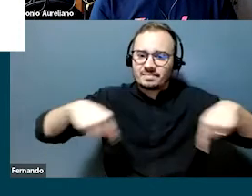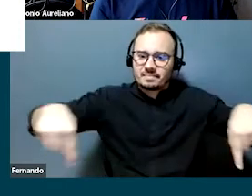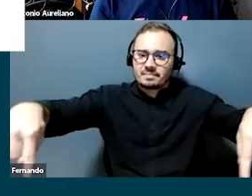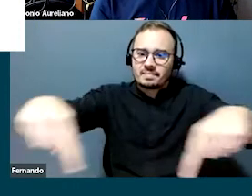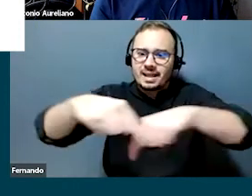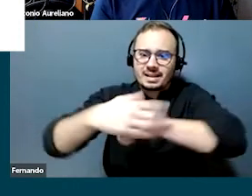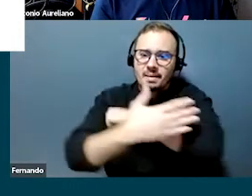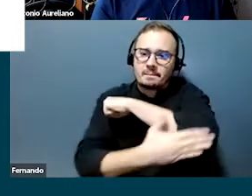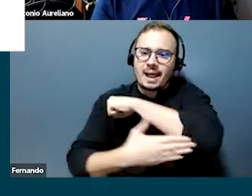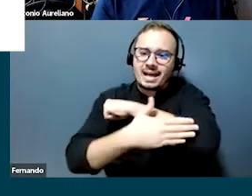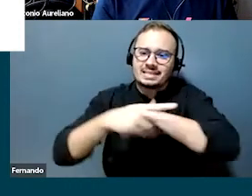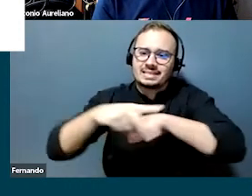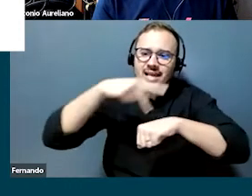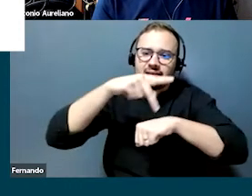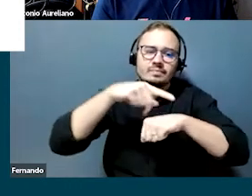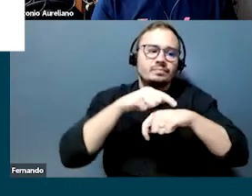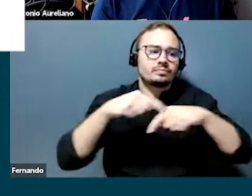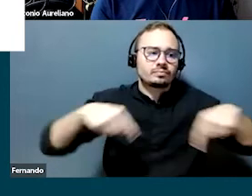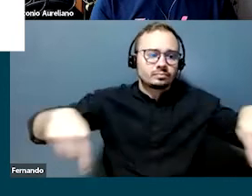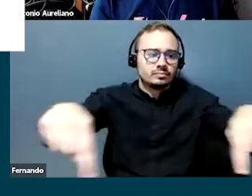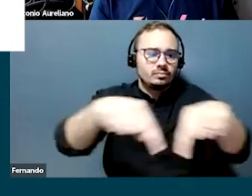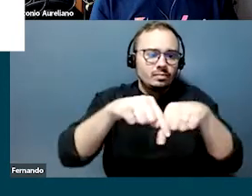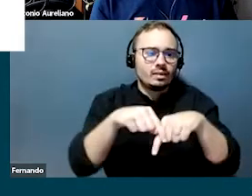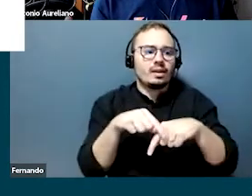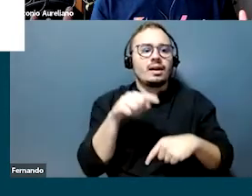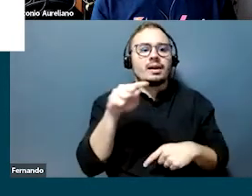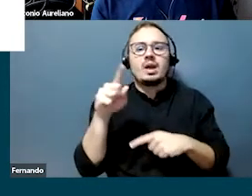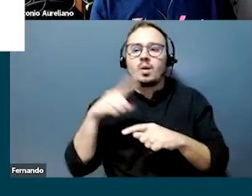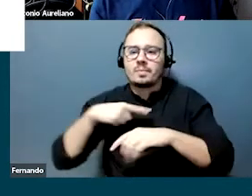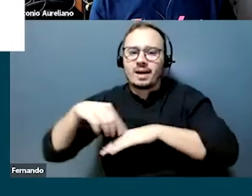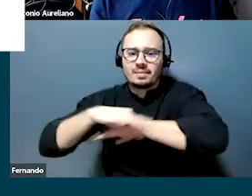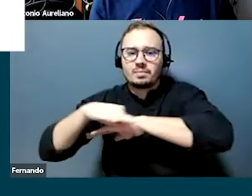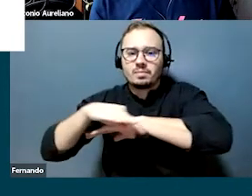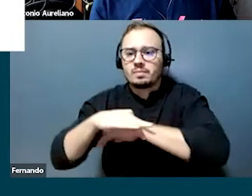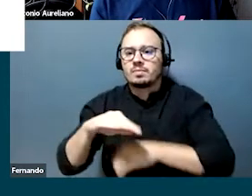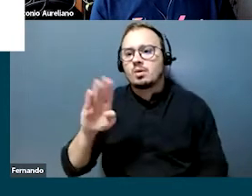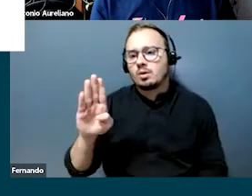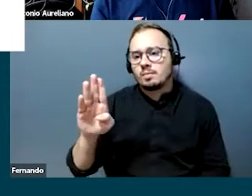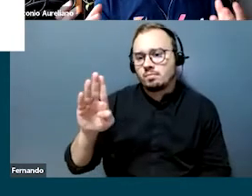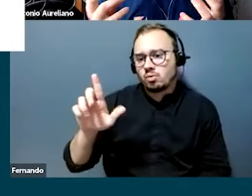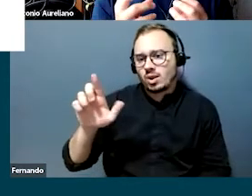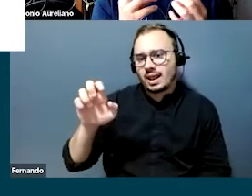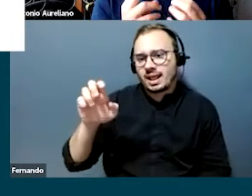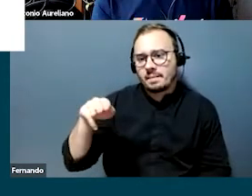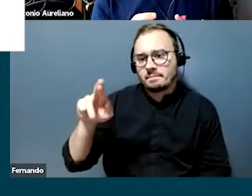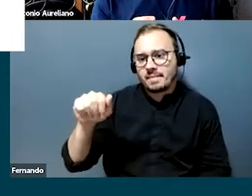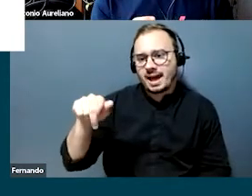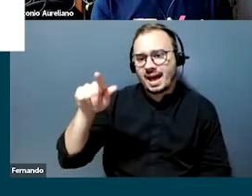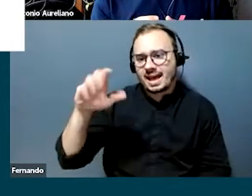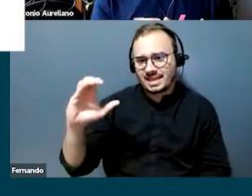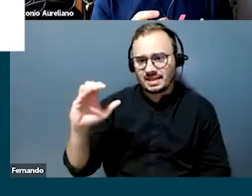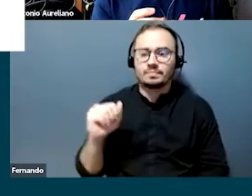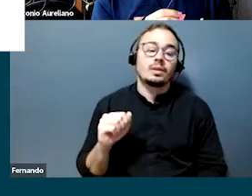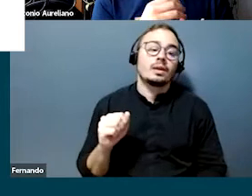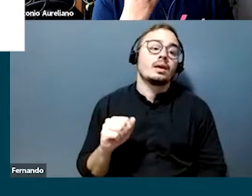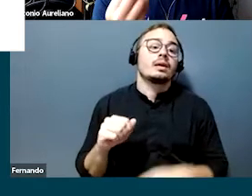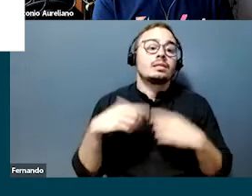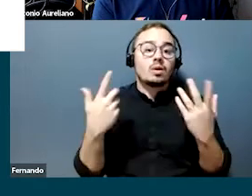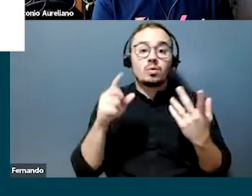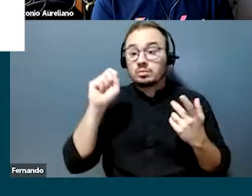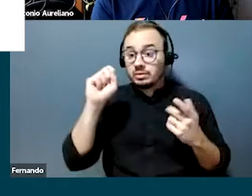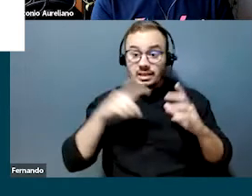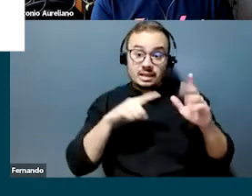Burle Marx. Aqui é a Casa de Casa Forte de Dona Ana Paz. Só que essa tradição, você trouxe oligarquias para o bairro. E onde você